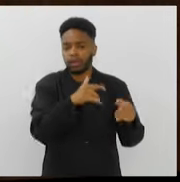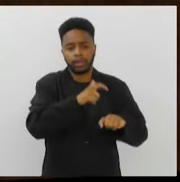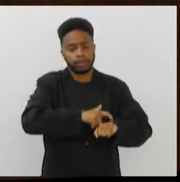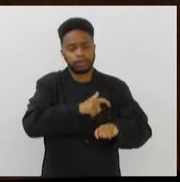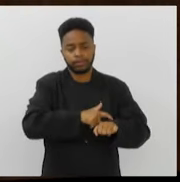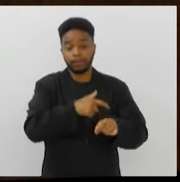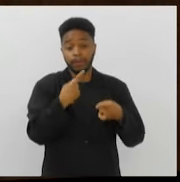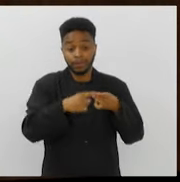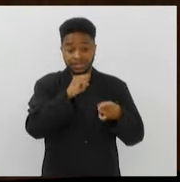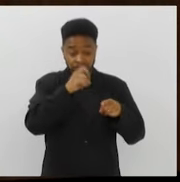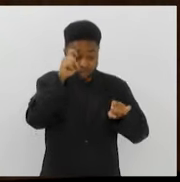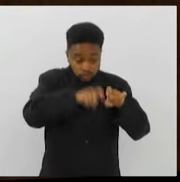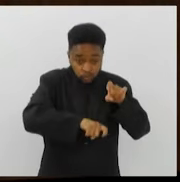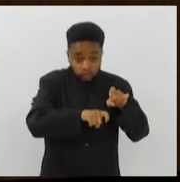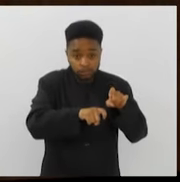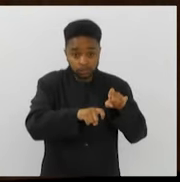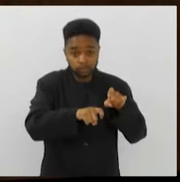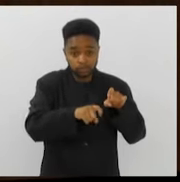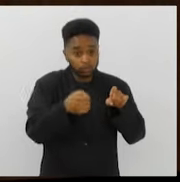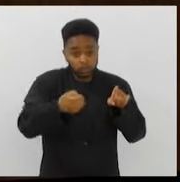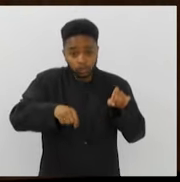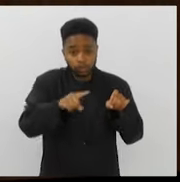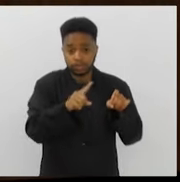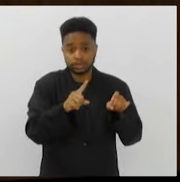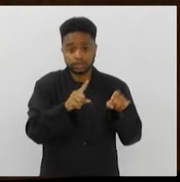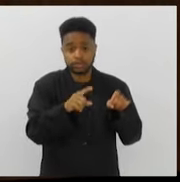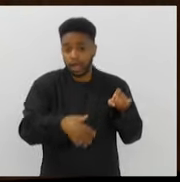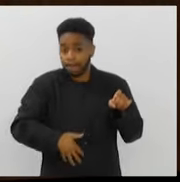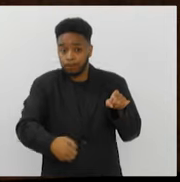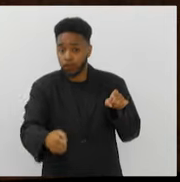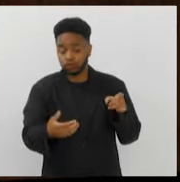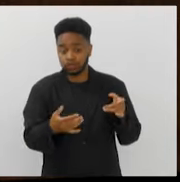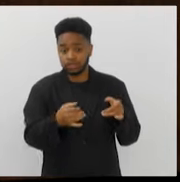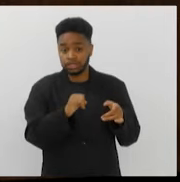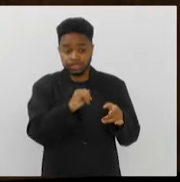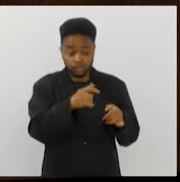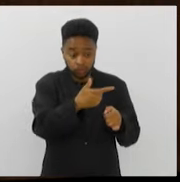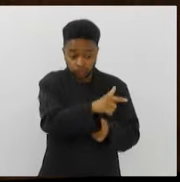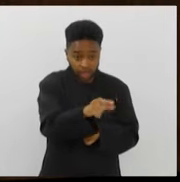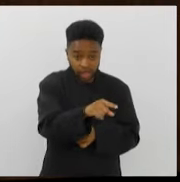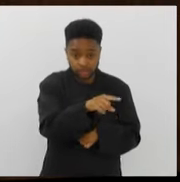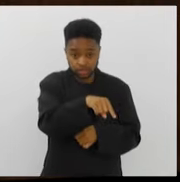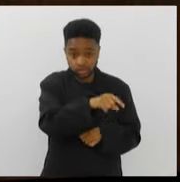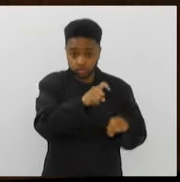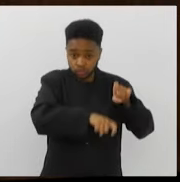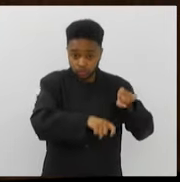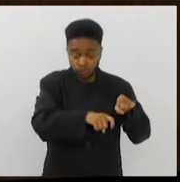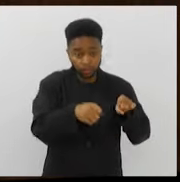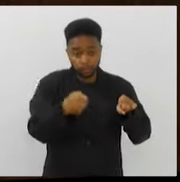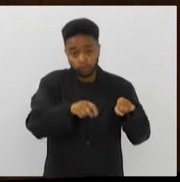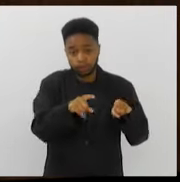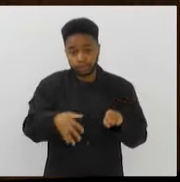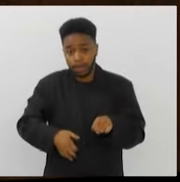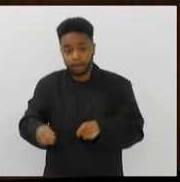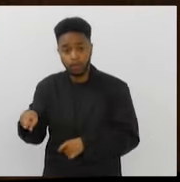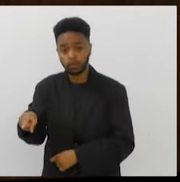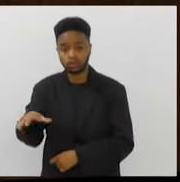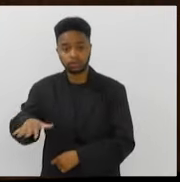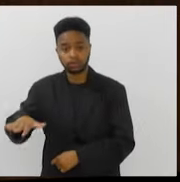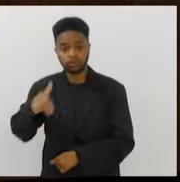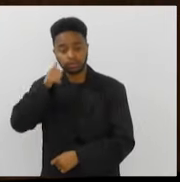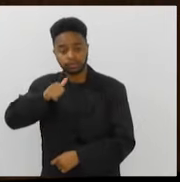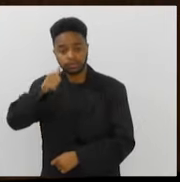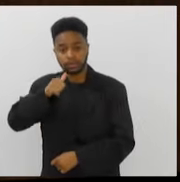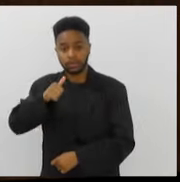Porque sem estupro, você não precisa de fazer aborto da menina estuprada, porque ela simplesmente não vai engravidar de